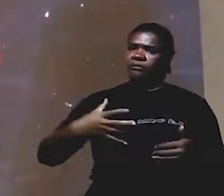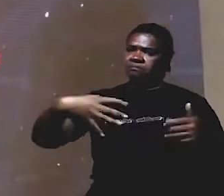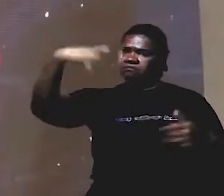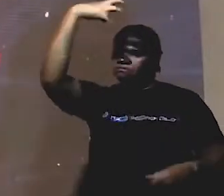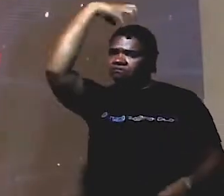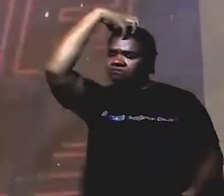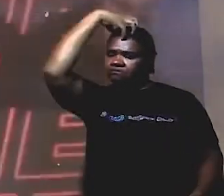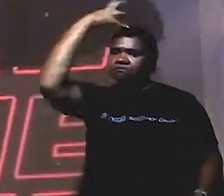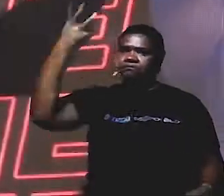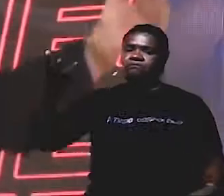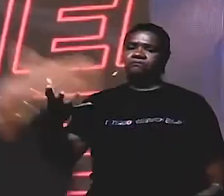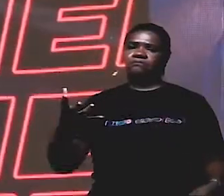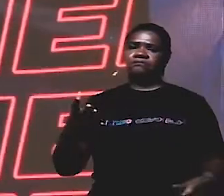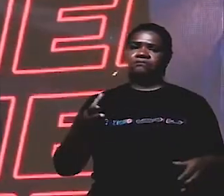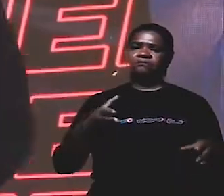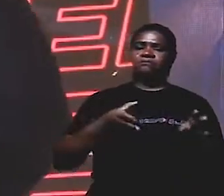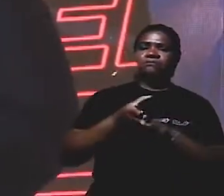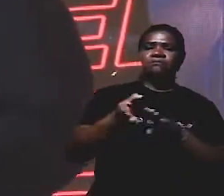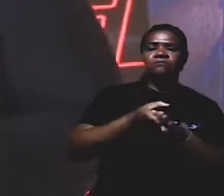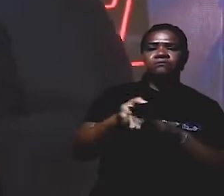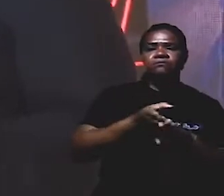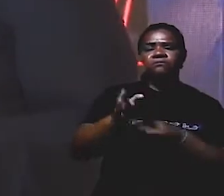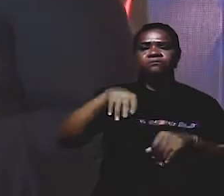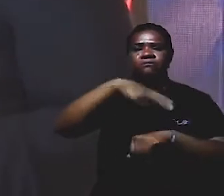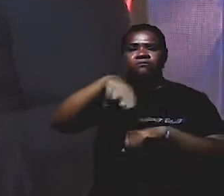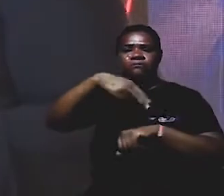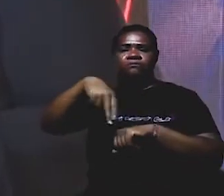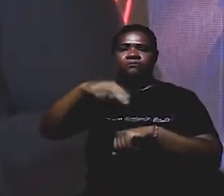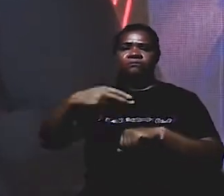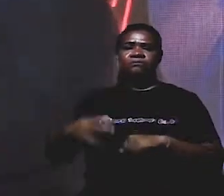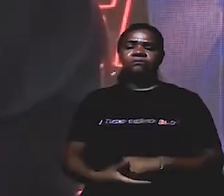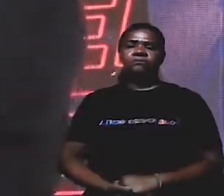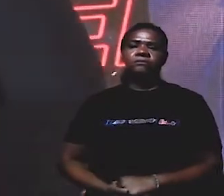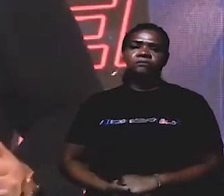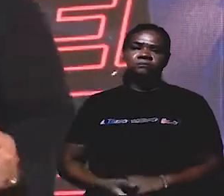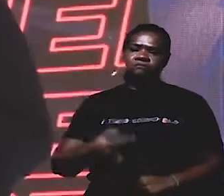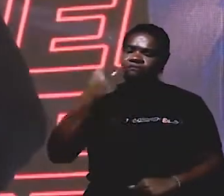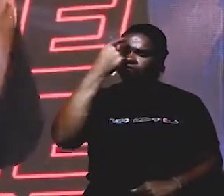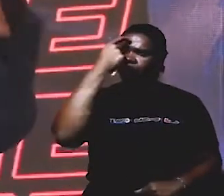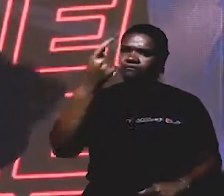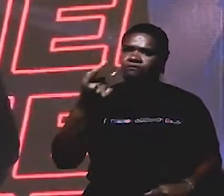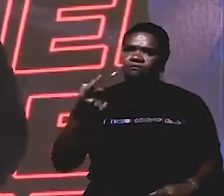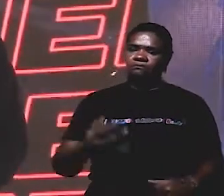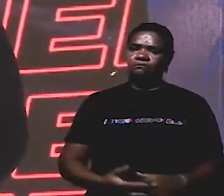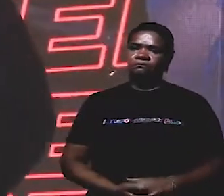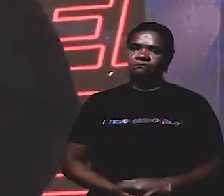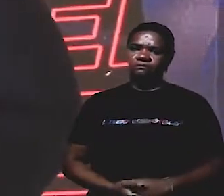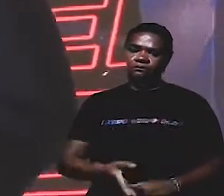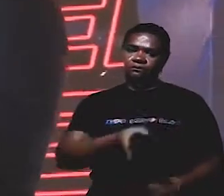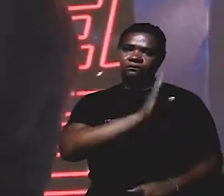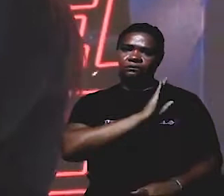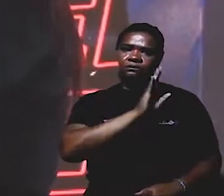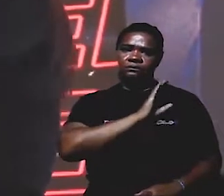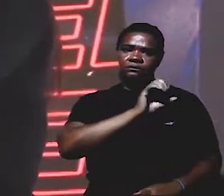rei, de comandante de uma nação. E eu posso imaginar o quanto o coração